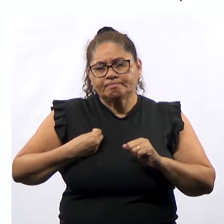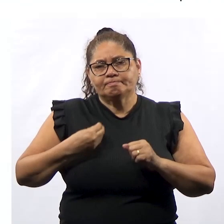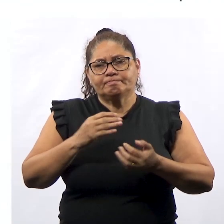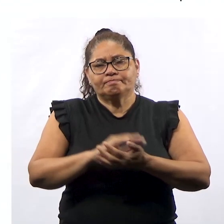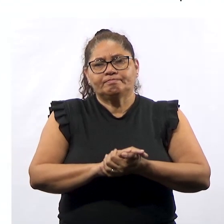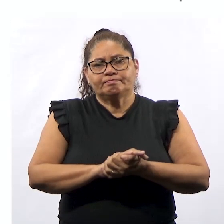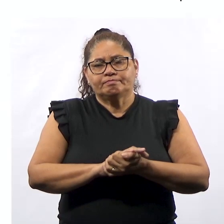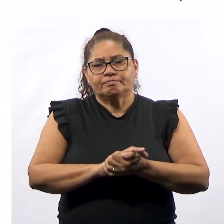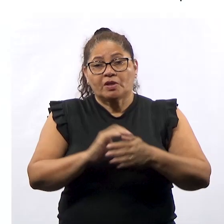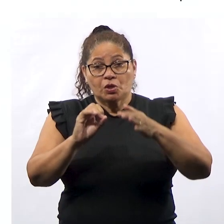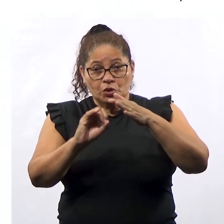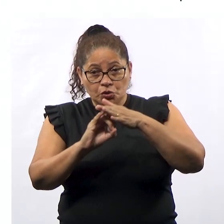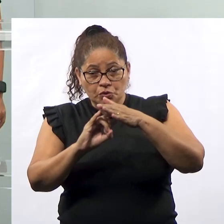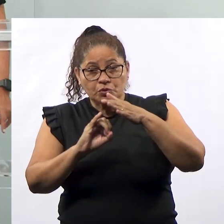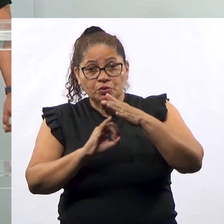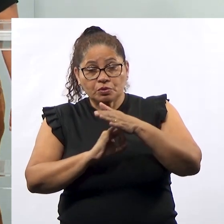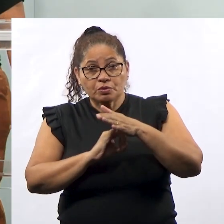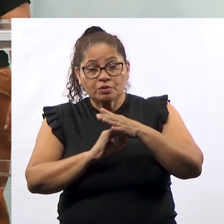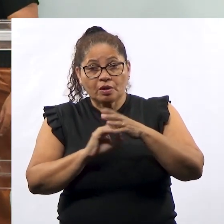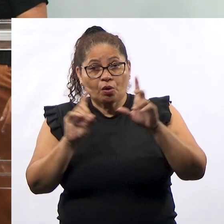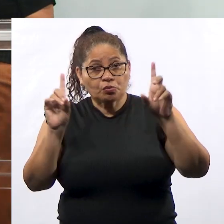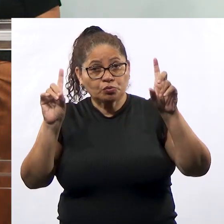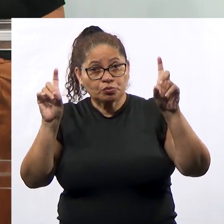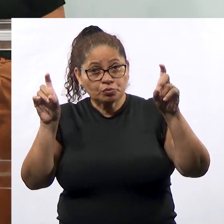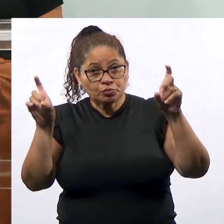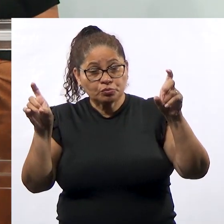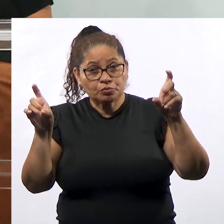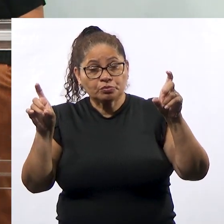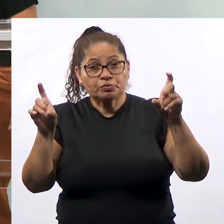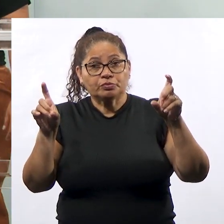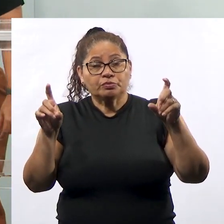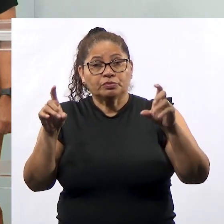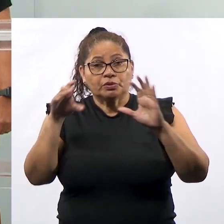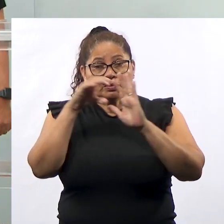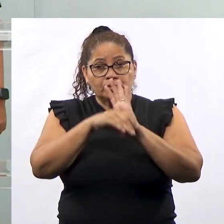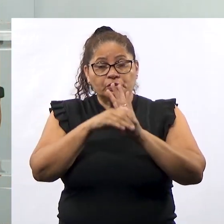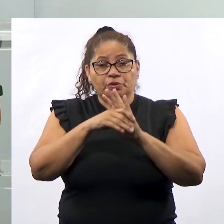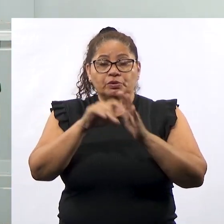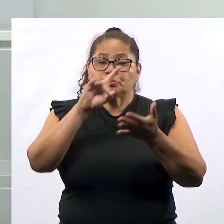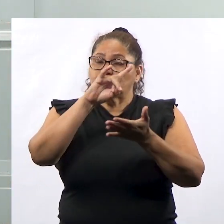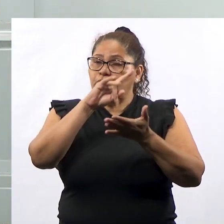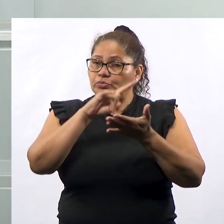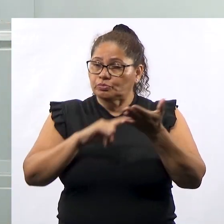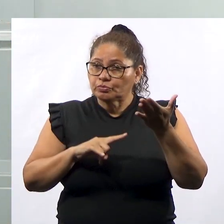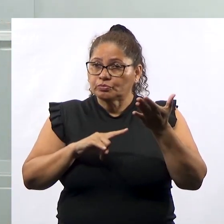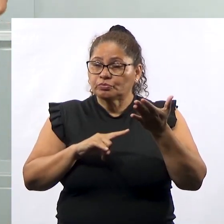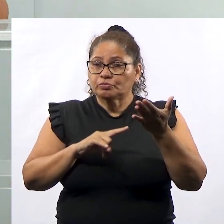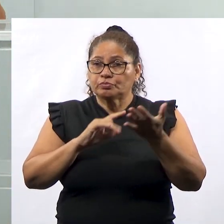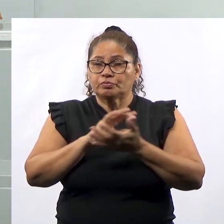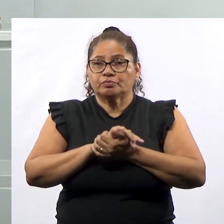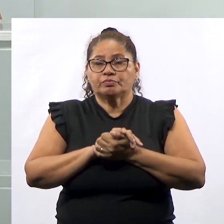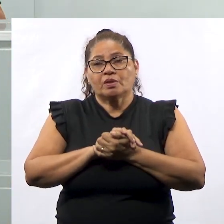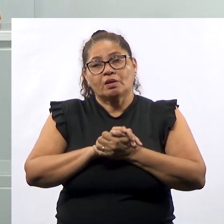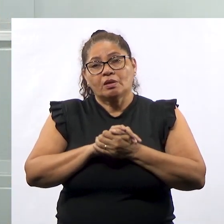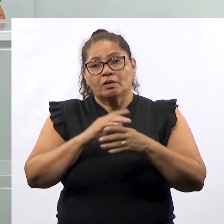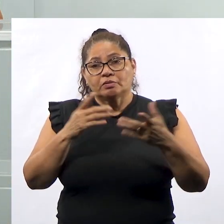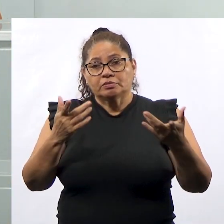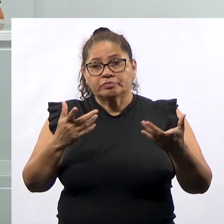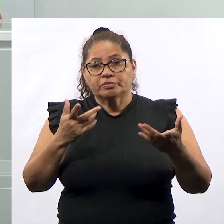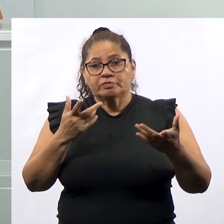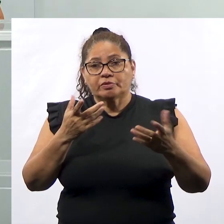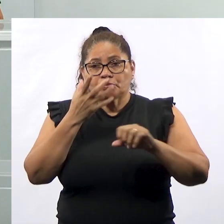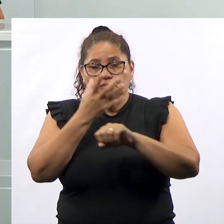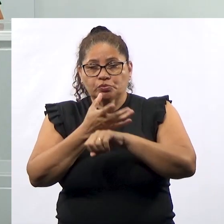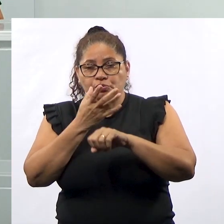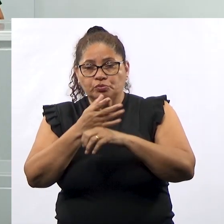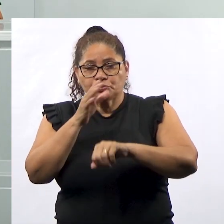e institucionalizadas, entre aspas, em um currículo, em um documento. Então, quando nós falamos nessa disciplina